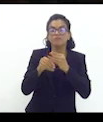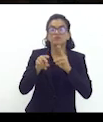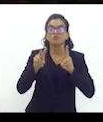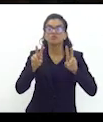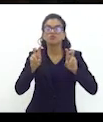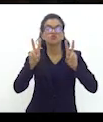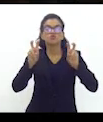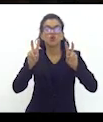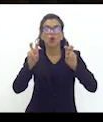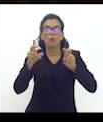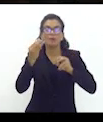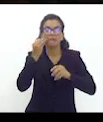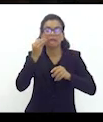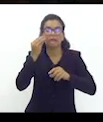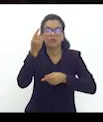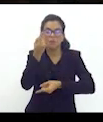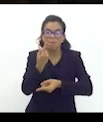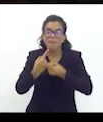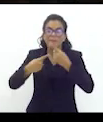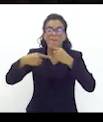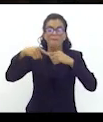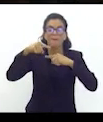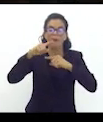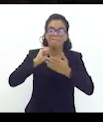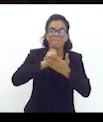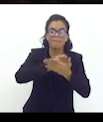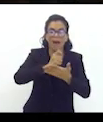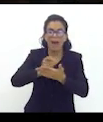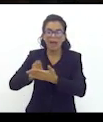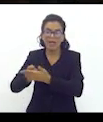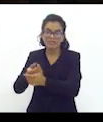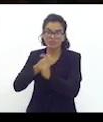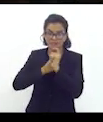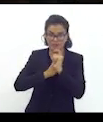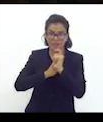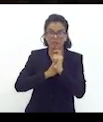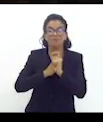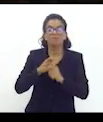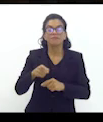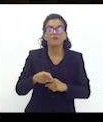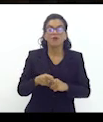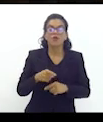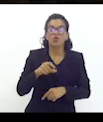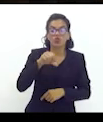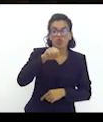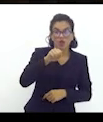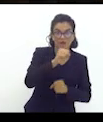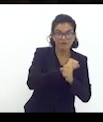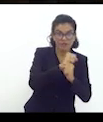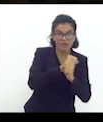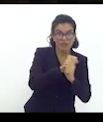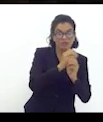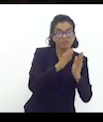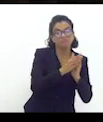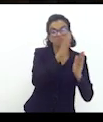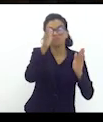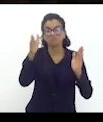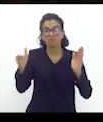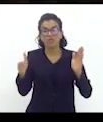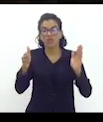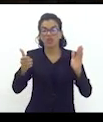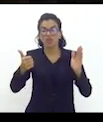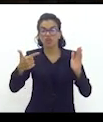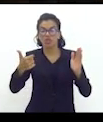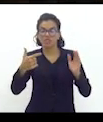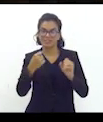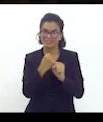de recuperação fiscal, para que os regimes passem de 9 anos para 12 anos,